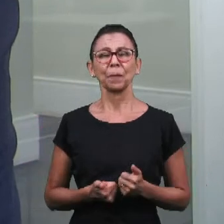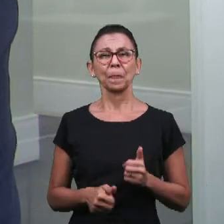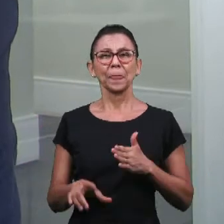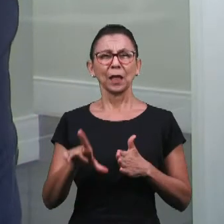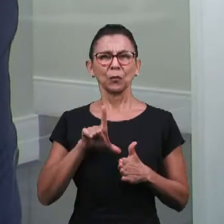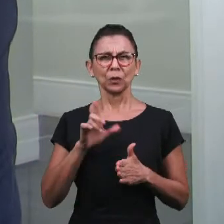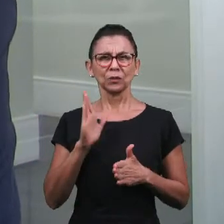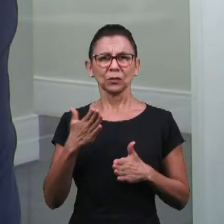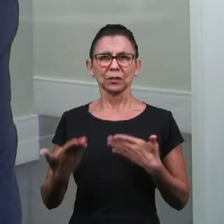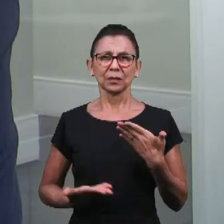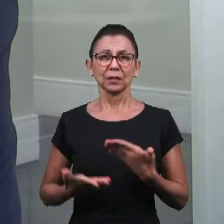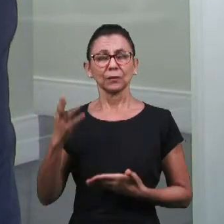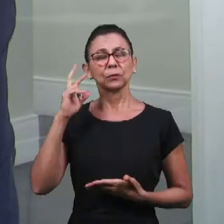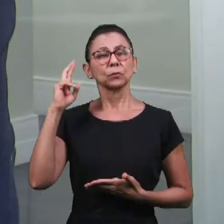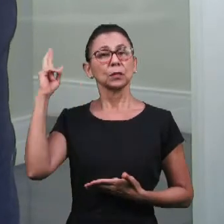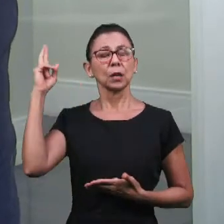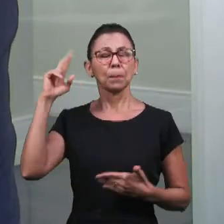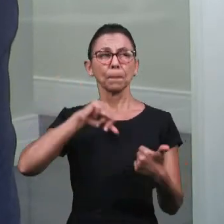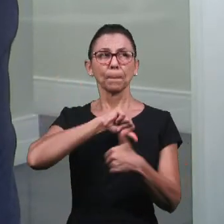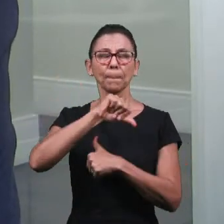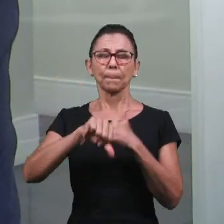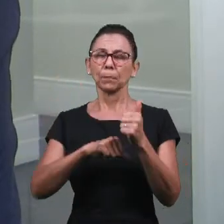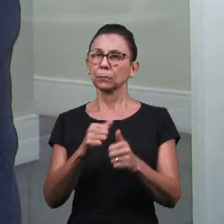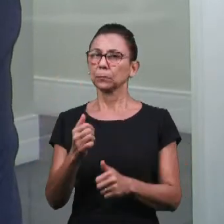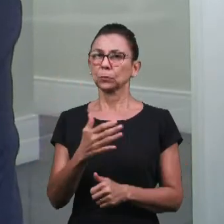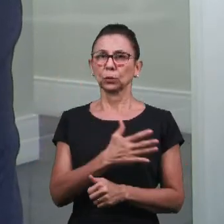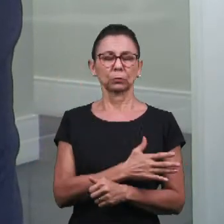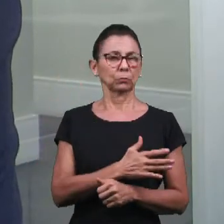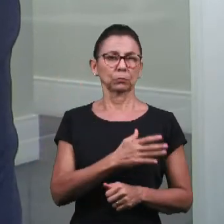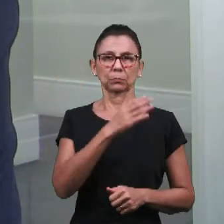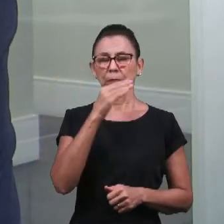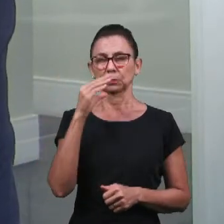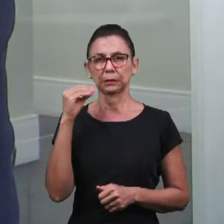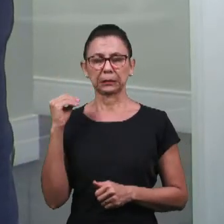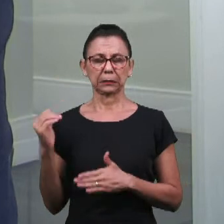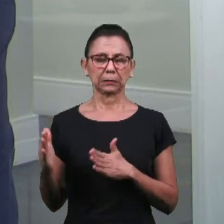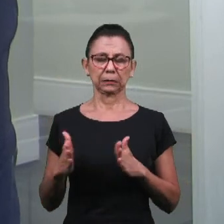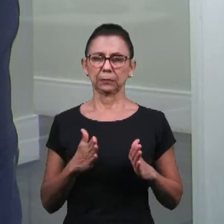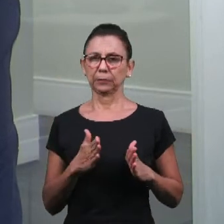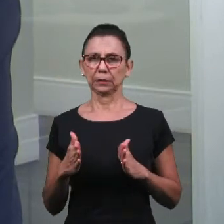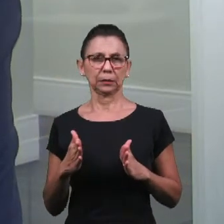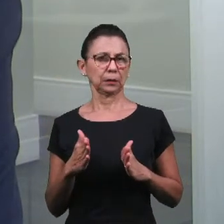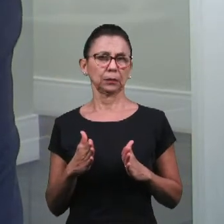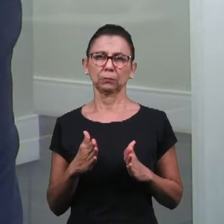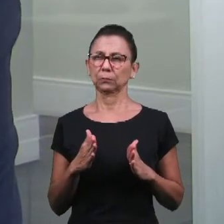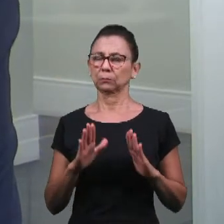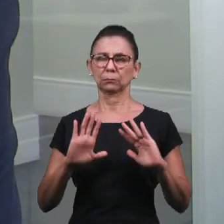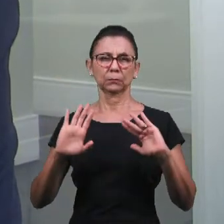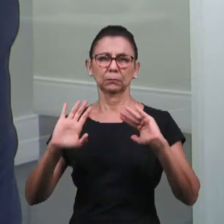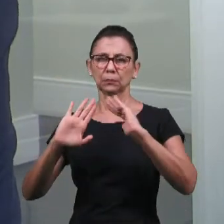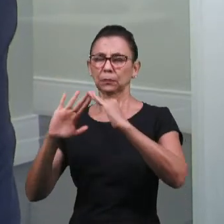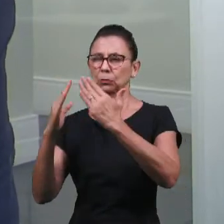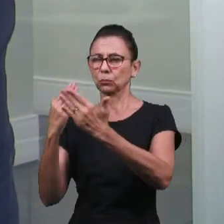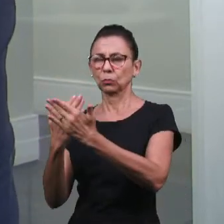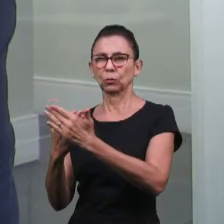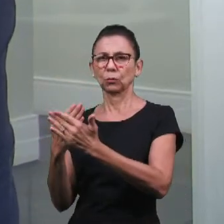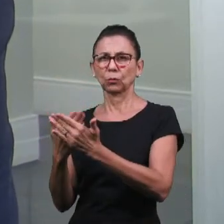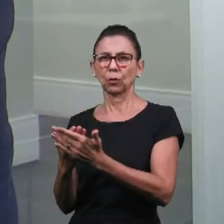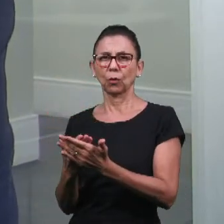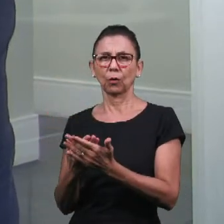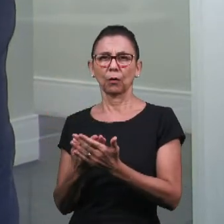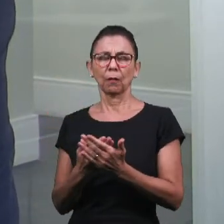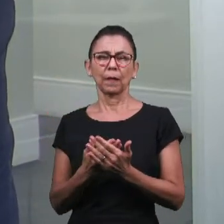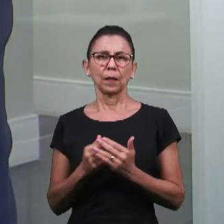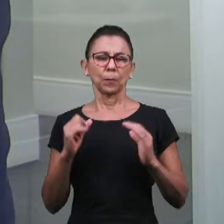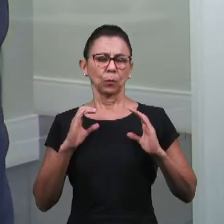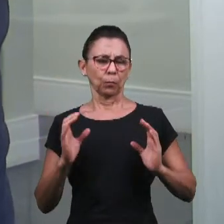aí mudou toda a minha adolescência, né? Mudou toda a minha vida de escola, o meu jeito de